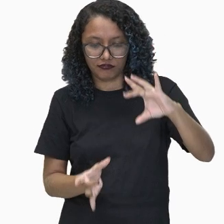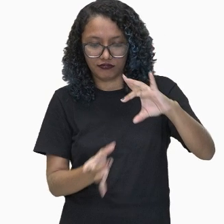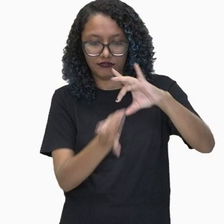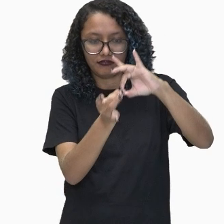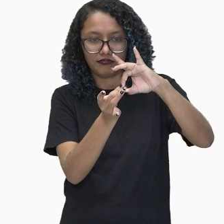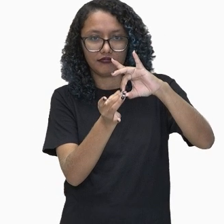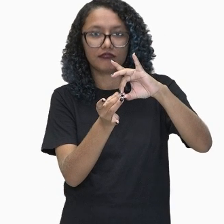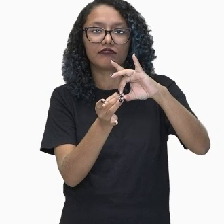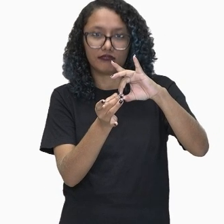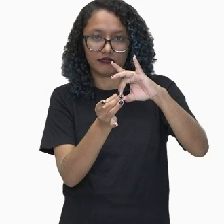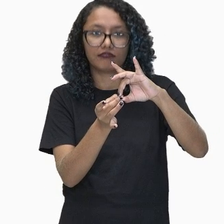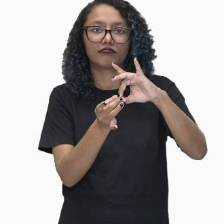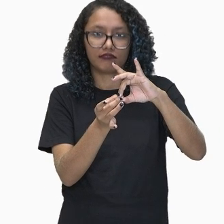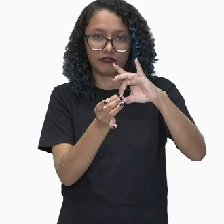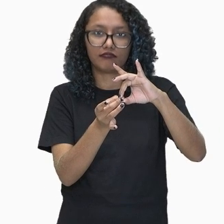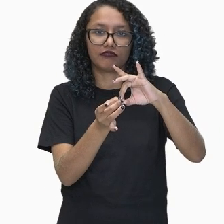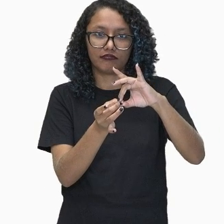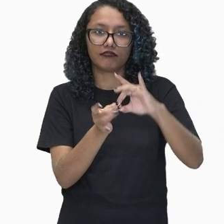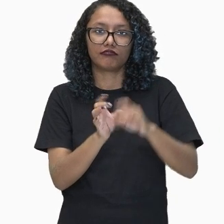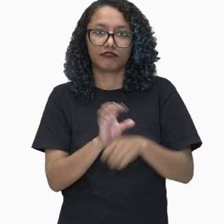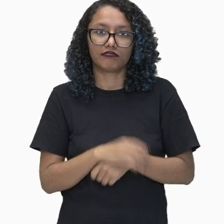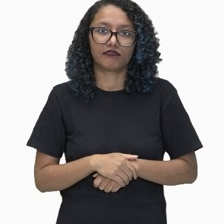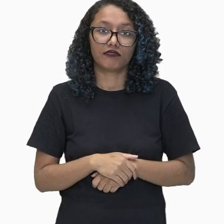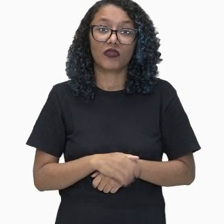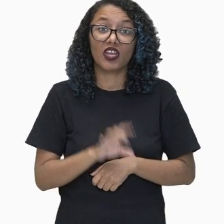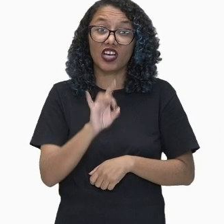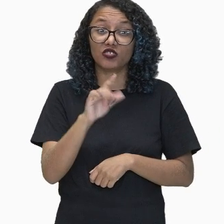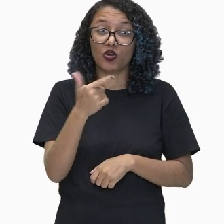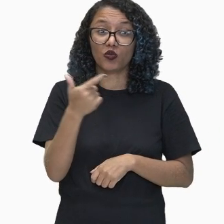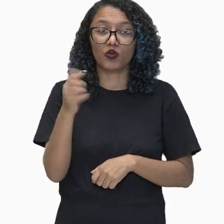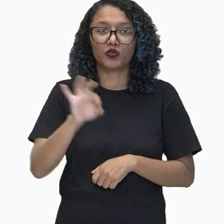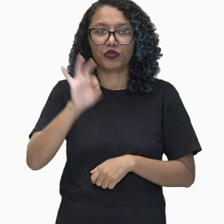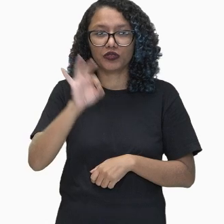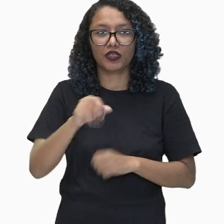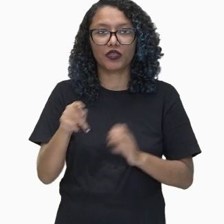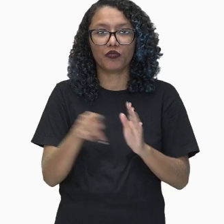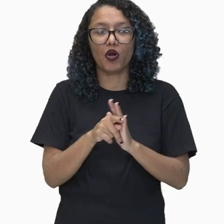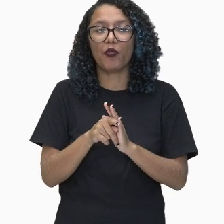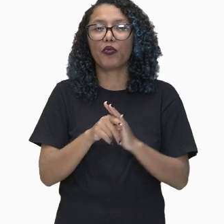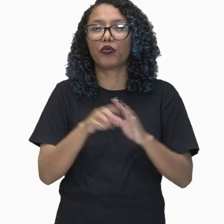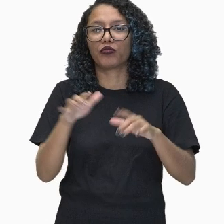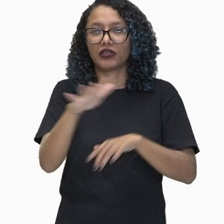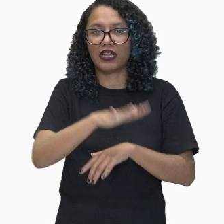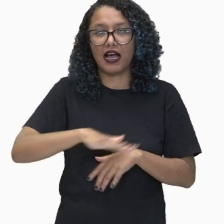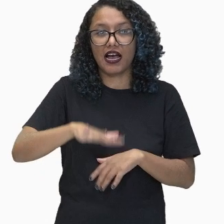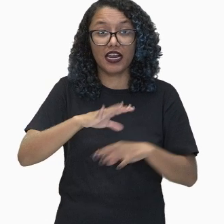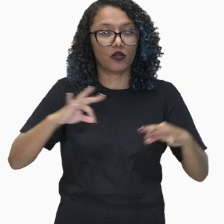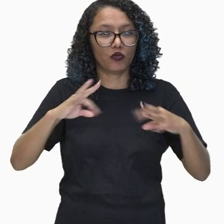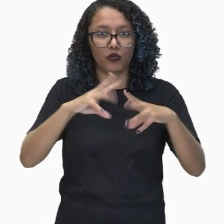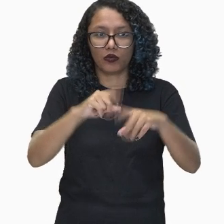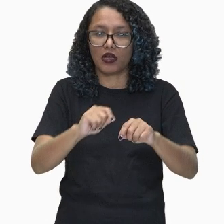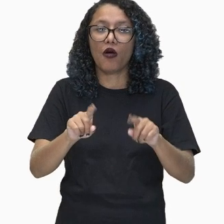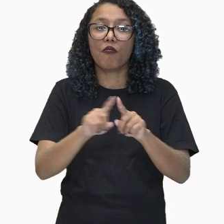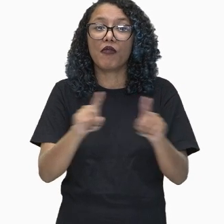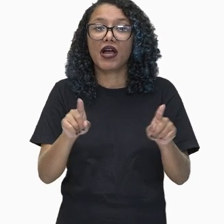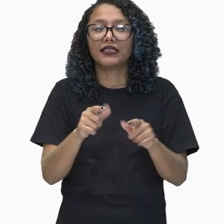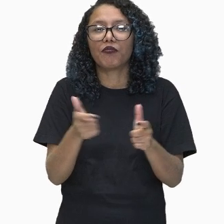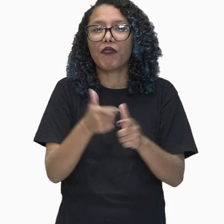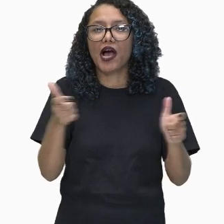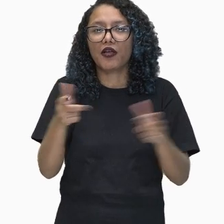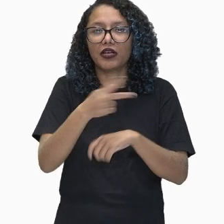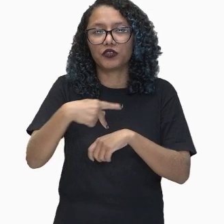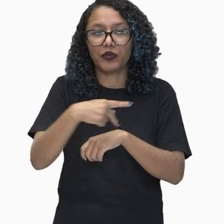do Sul. Ela corresponde a só 2% do nosso território. No entanto, é a maior parte dos países,